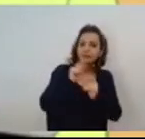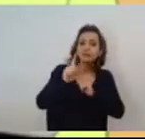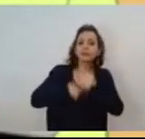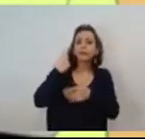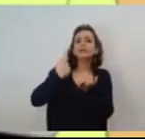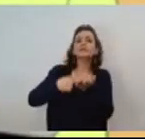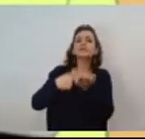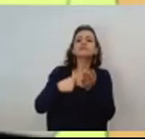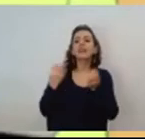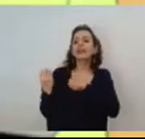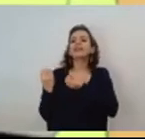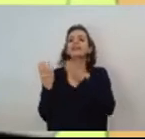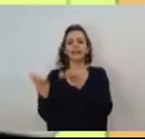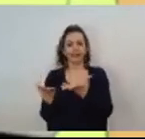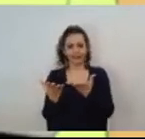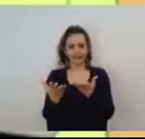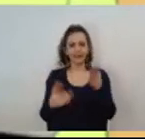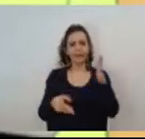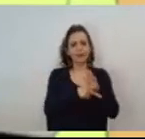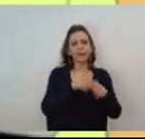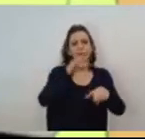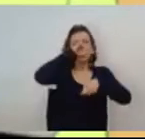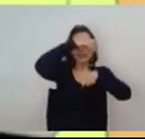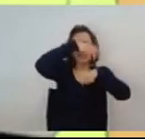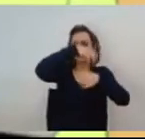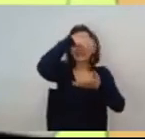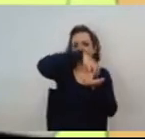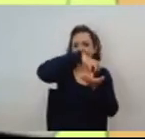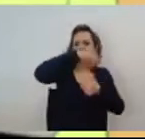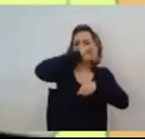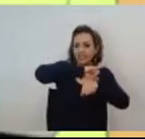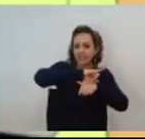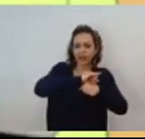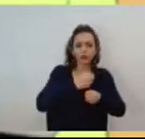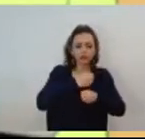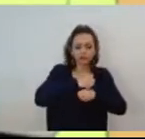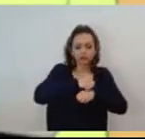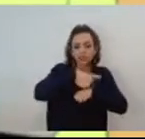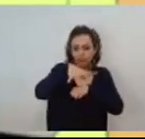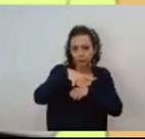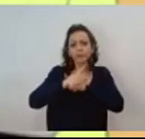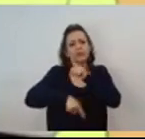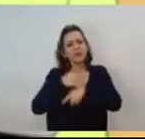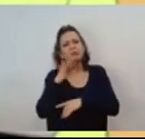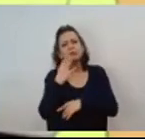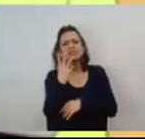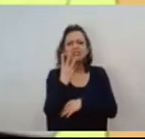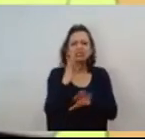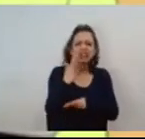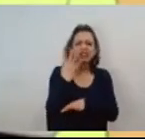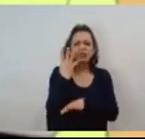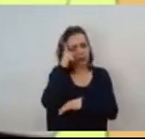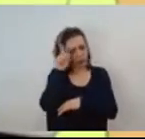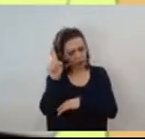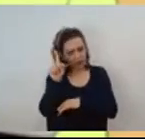distribuição agem dois entrega depois de mais ou menos uns três quatro dias o produto já vai para a loja então quando a gente fala